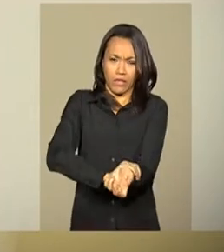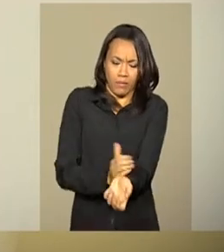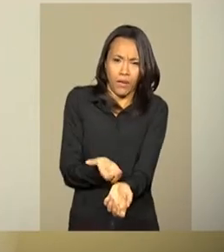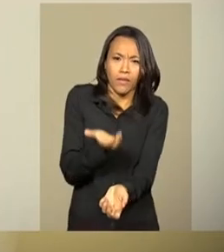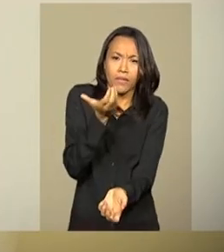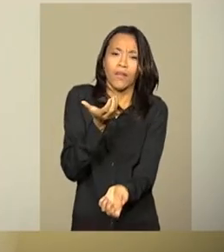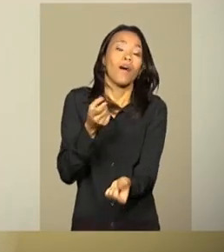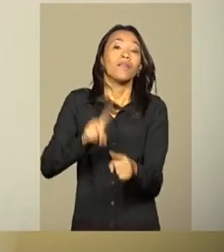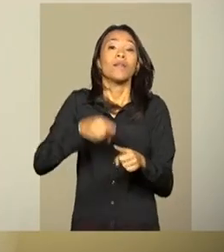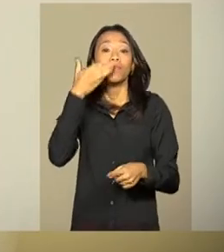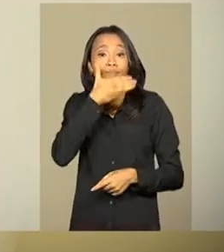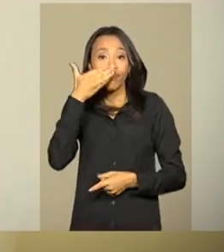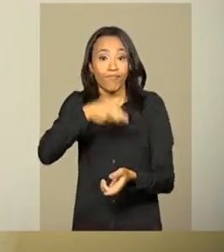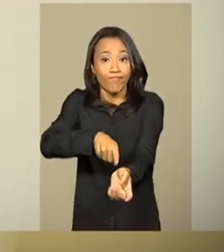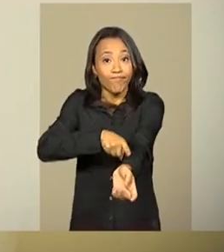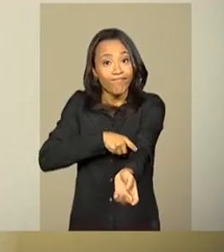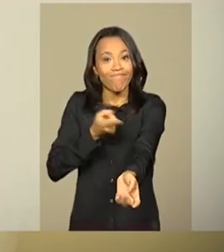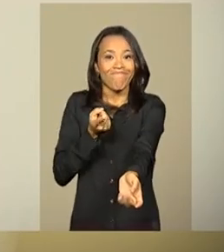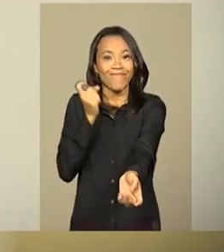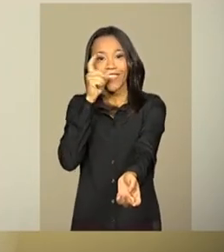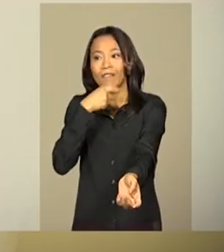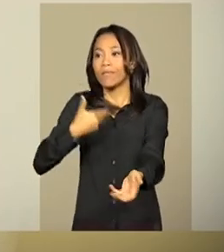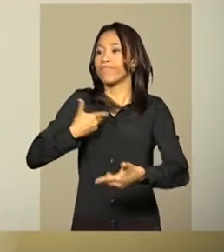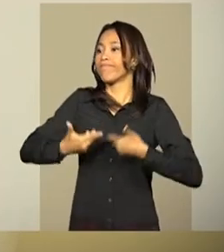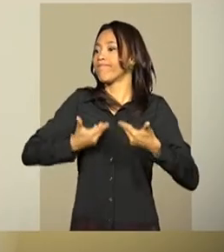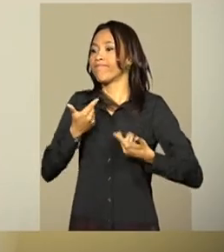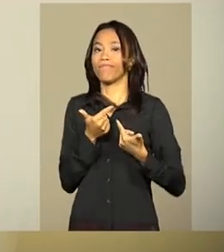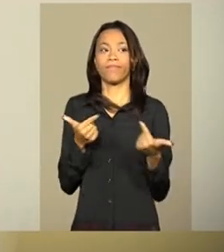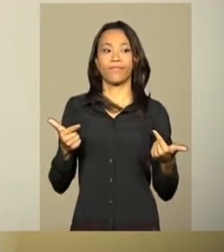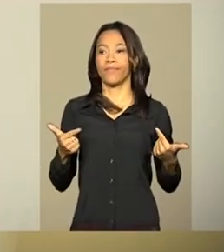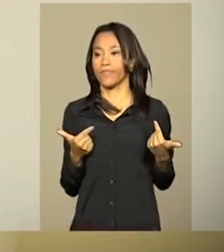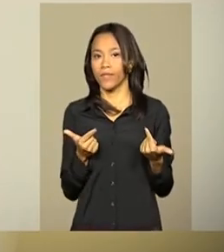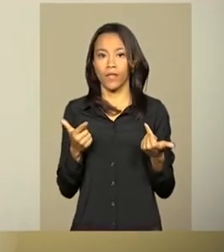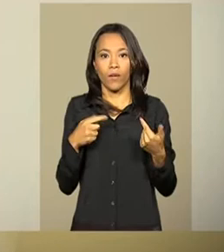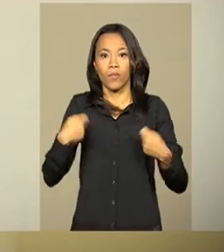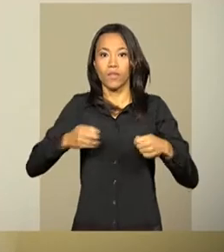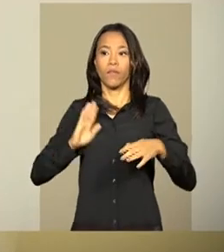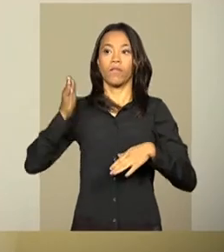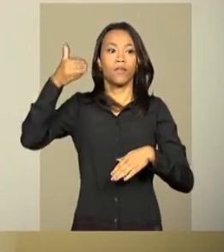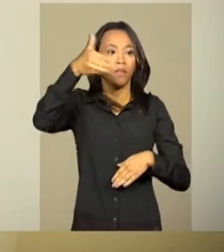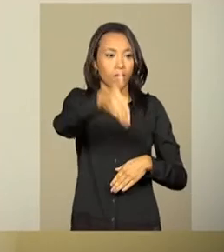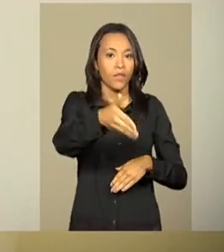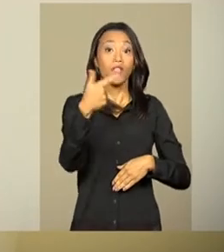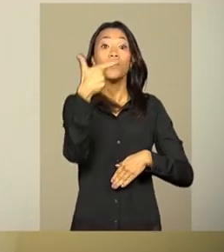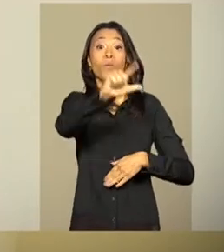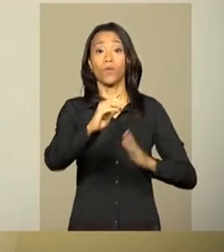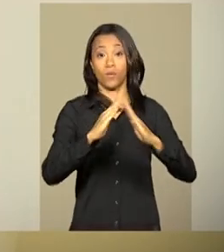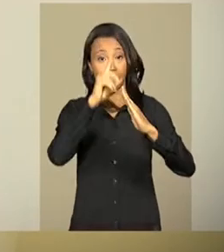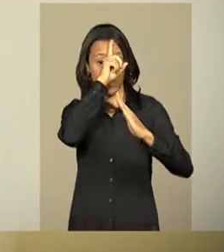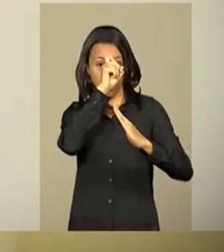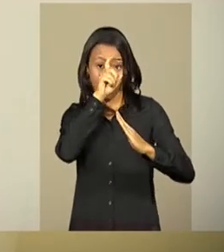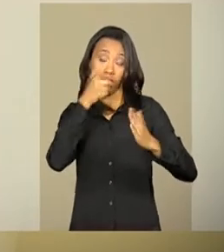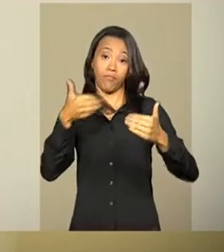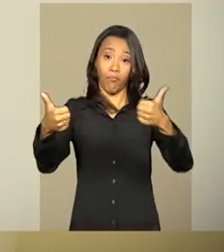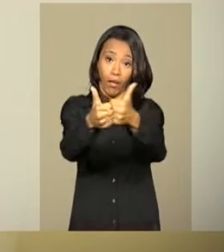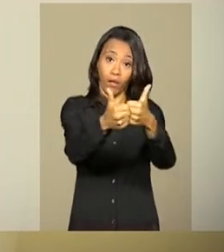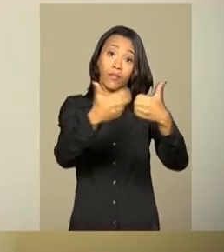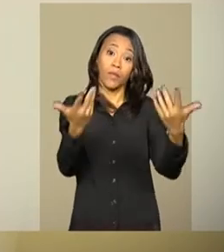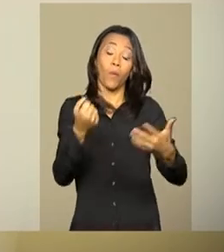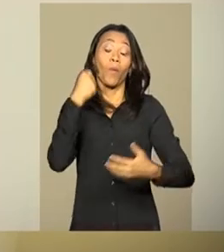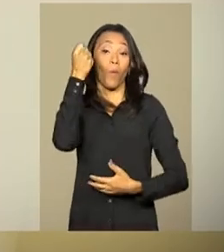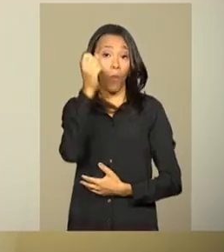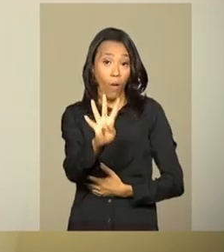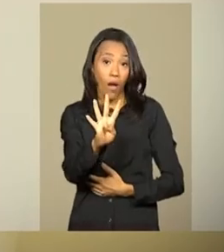diabéticos ficava completamente desassistido ou tinha de ir ao pronto-socorro da região até aqui quatro